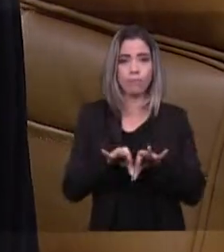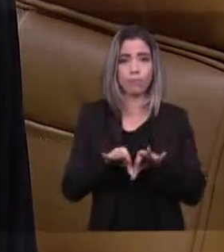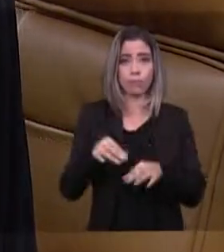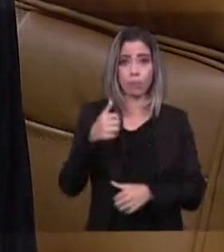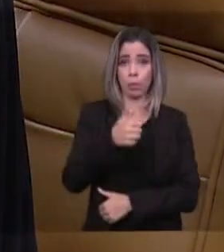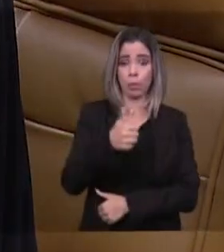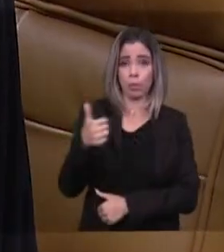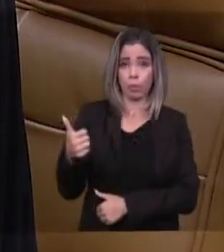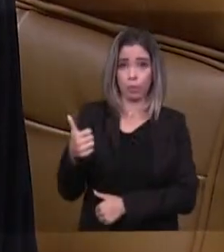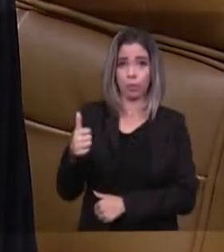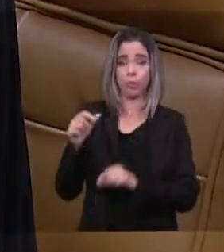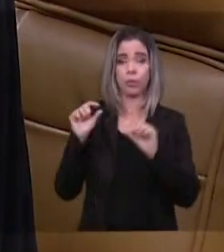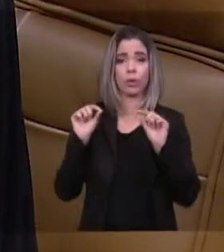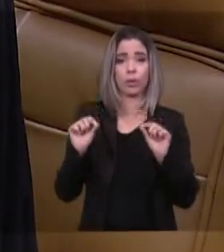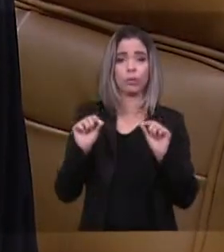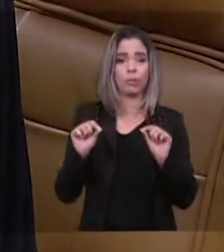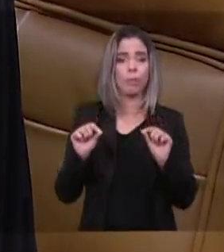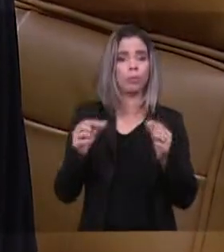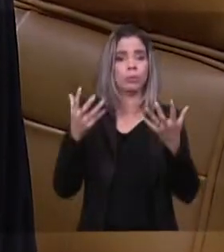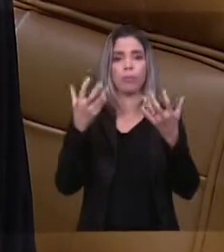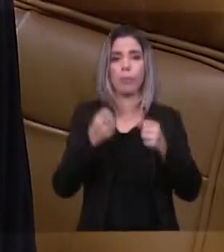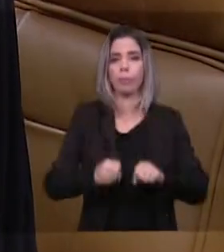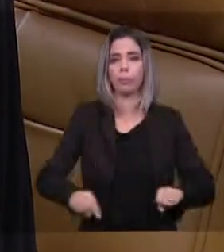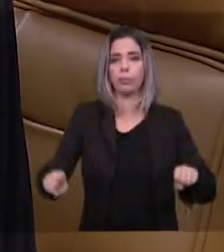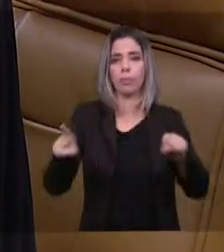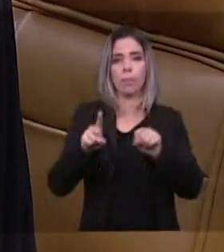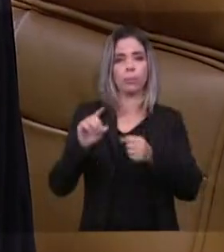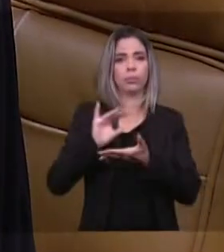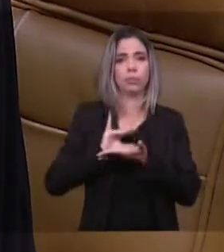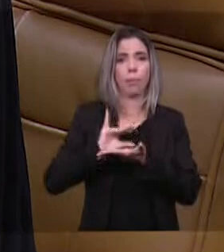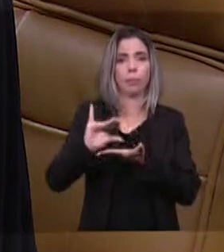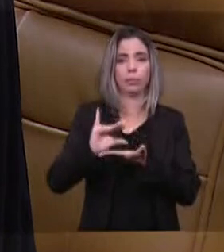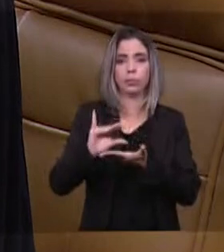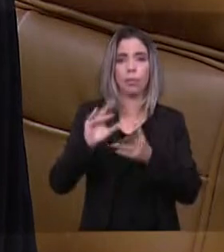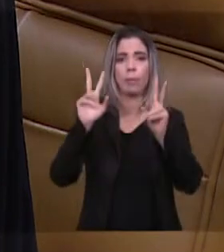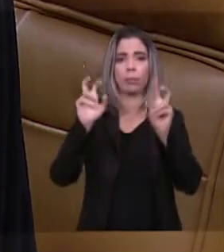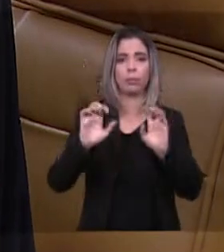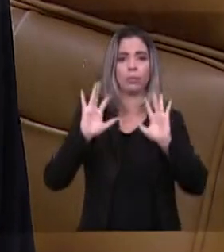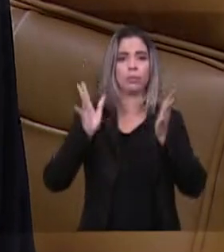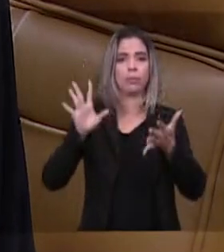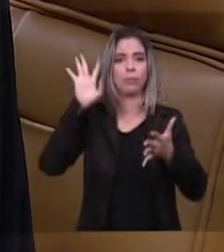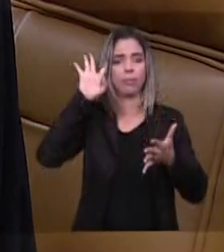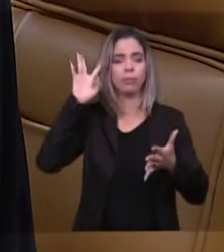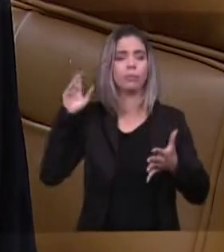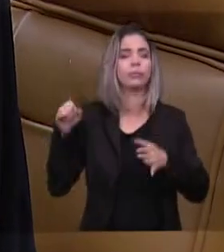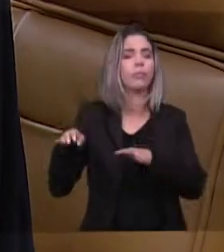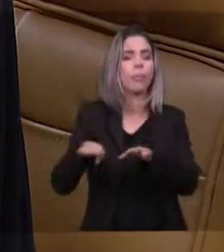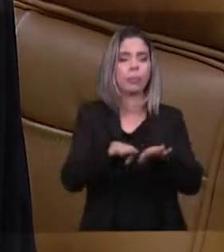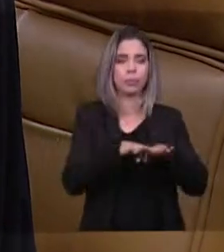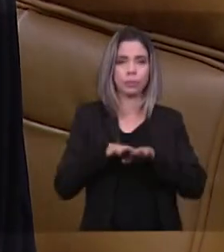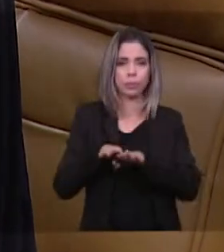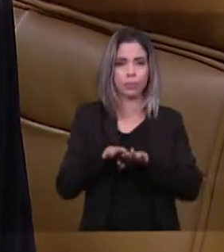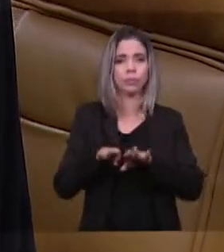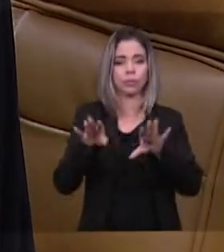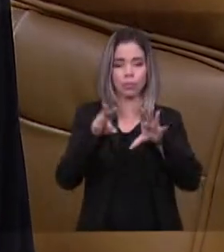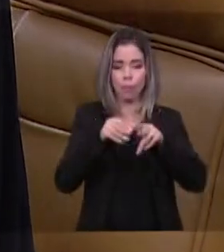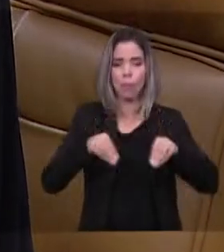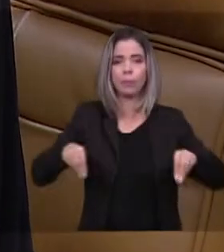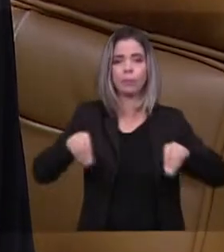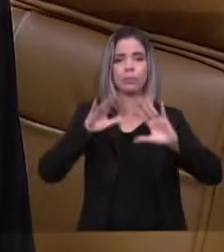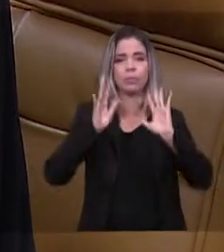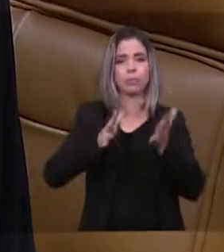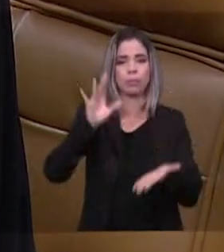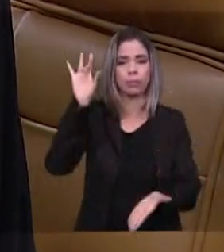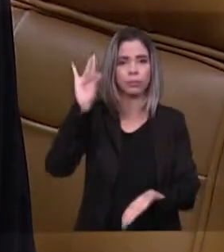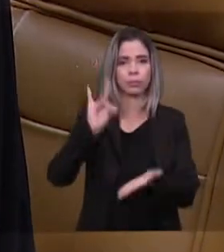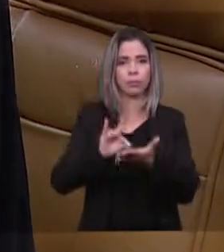11. Descabe indenização em casos já pacificados, decorrente de terras indígenas já reconhecidas